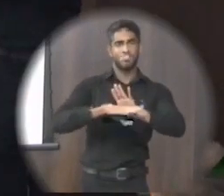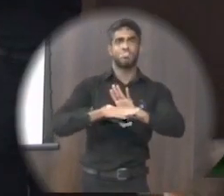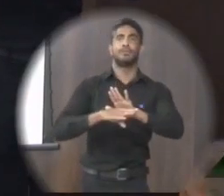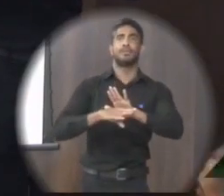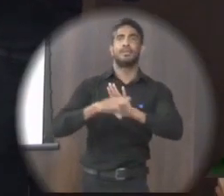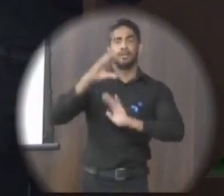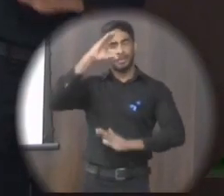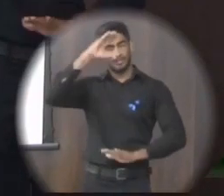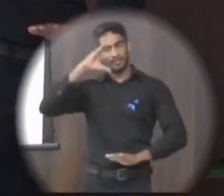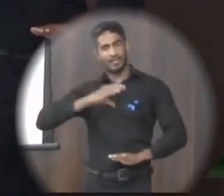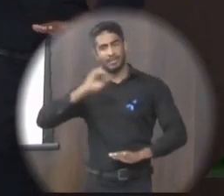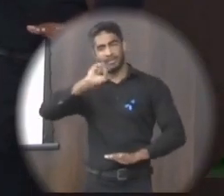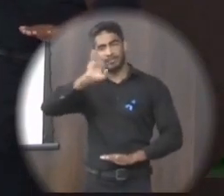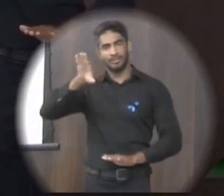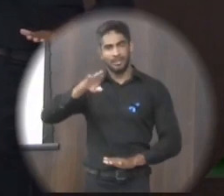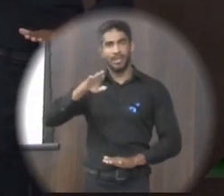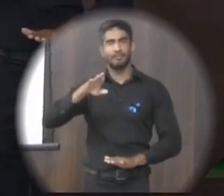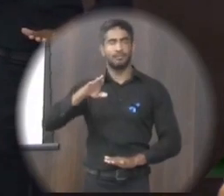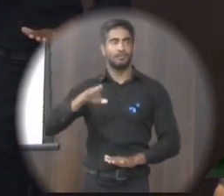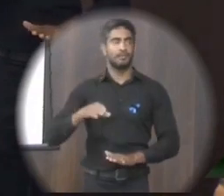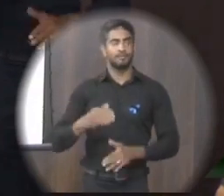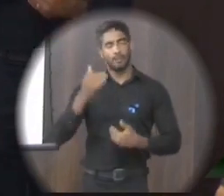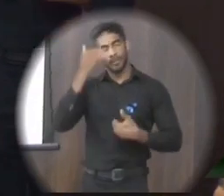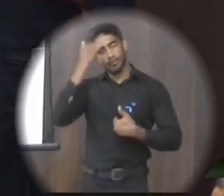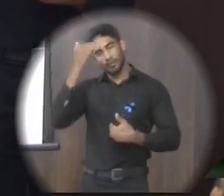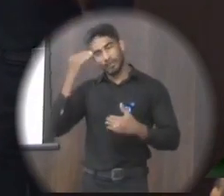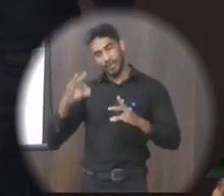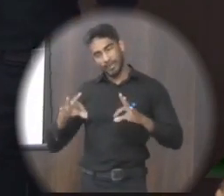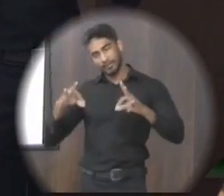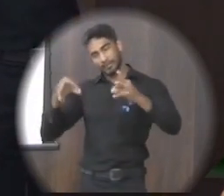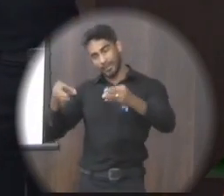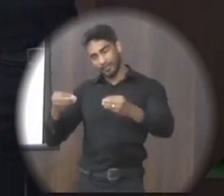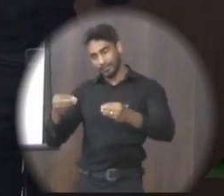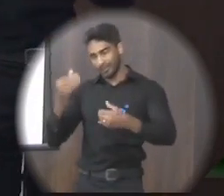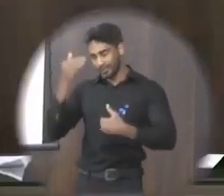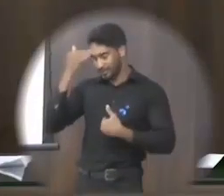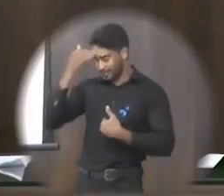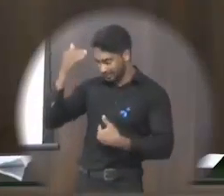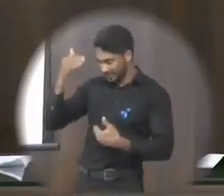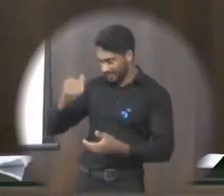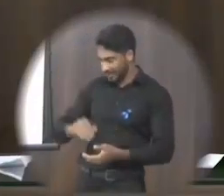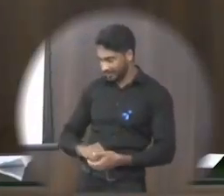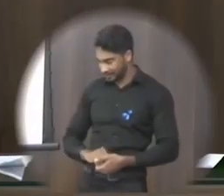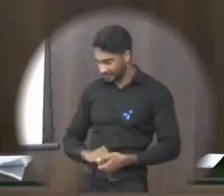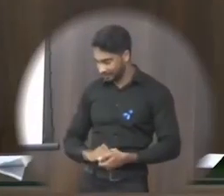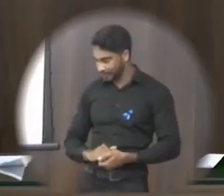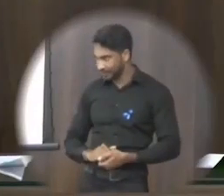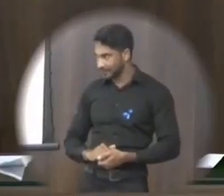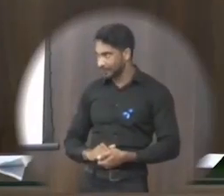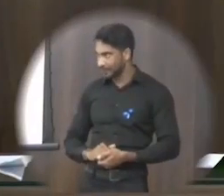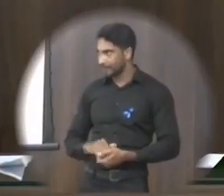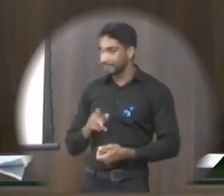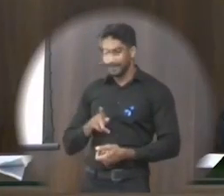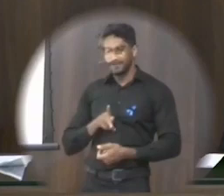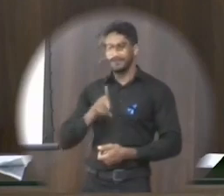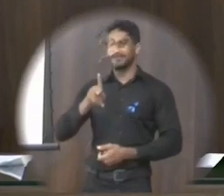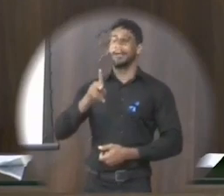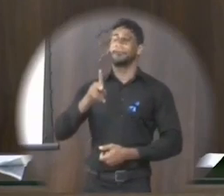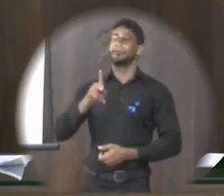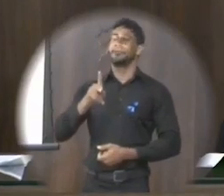prazer hoje fazer parte dessa sociedade. Obrigado a todos, presidente. Muito obrigado, tenente. Vamos dar